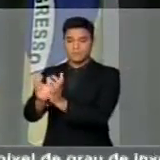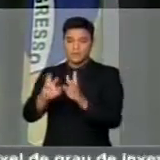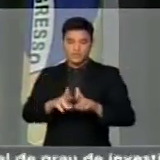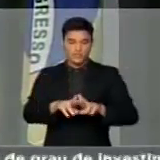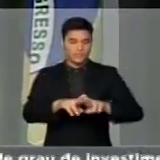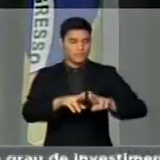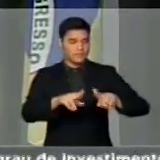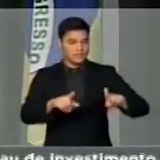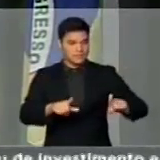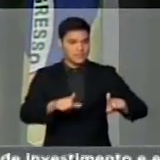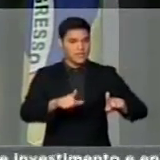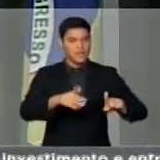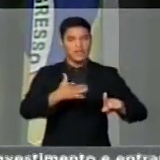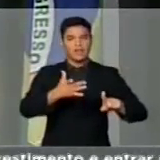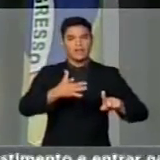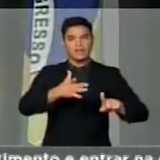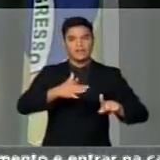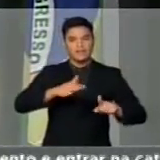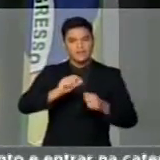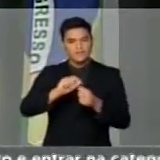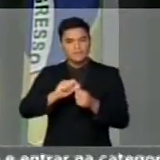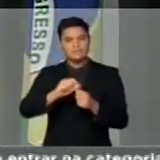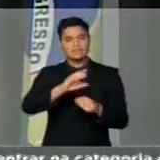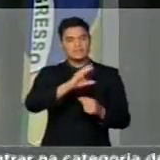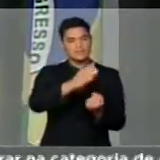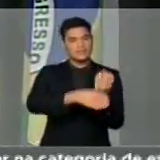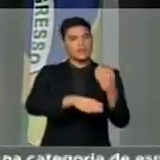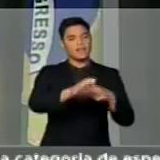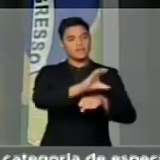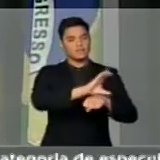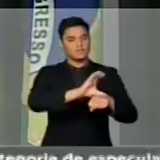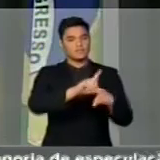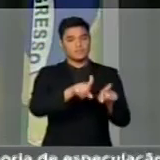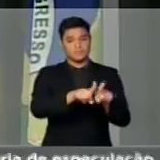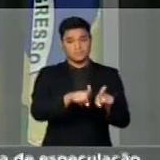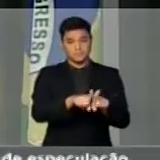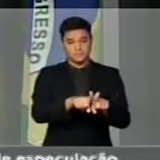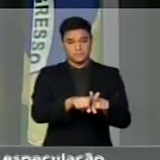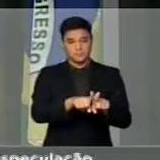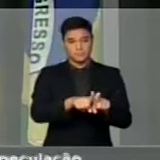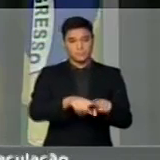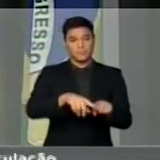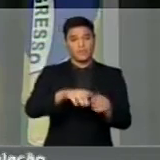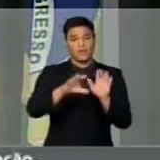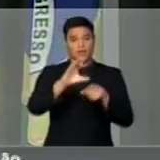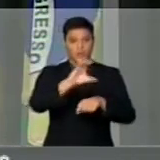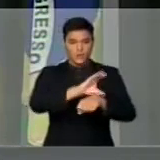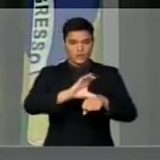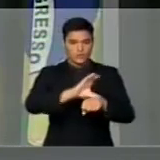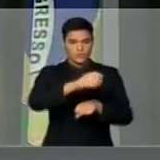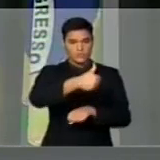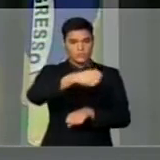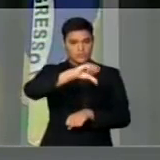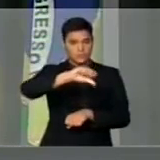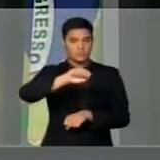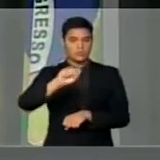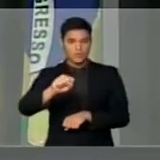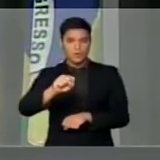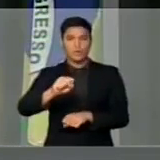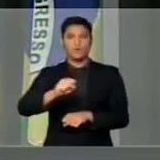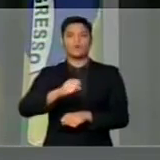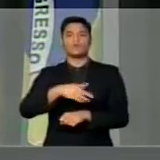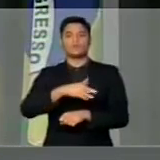ajudar a aprovar a Constituinte ao lado dos seus aliados. A Constituição de 88, presidida por Dr.